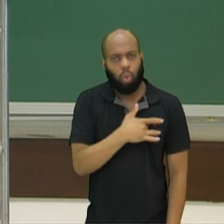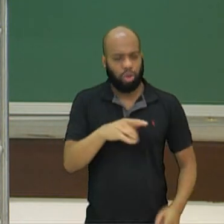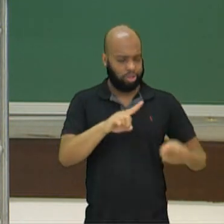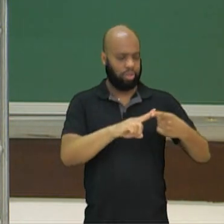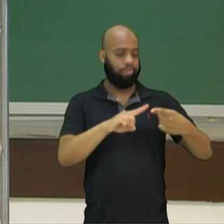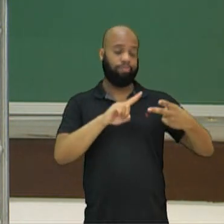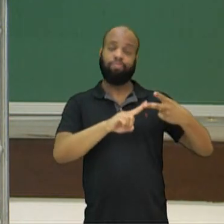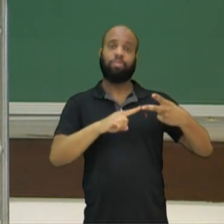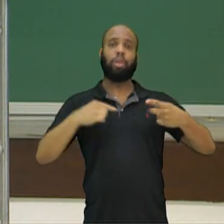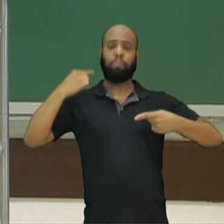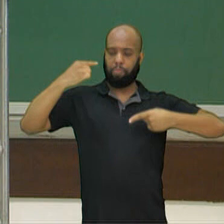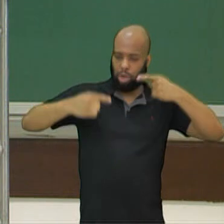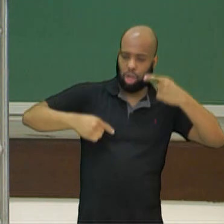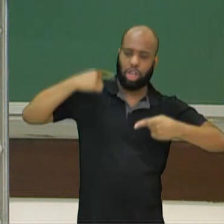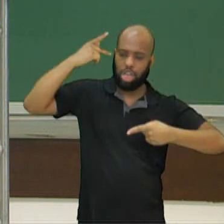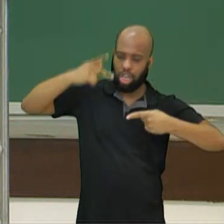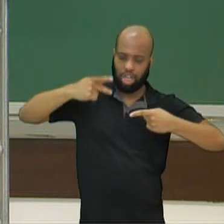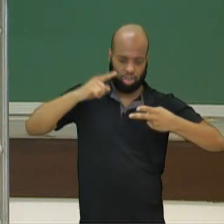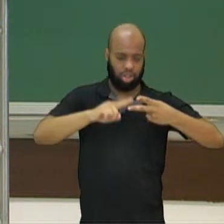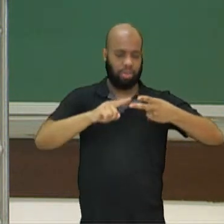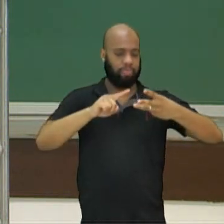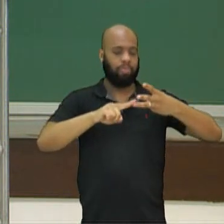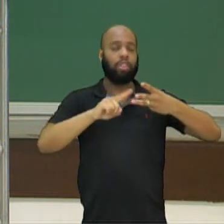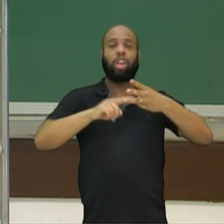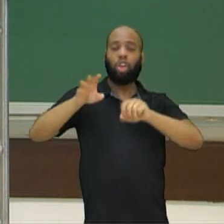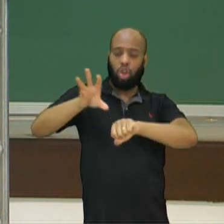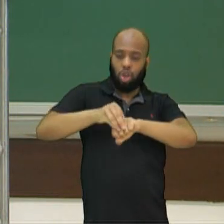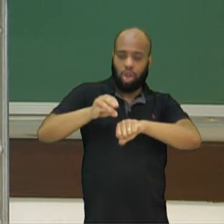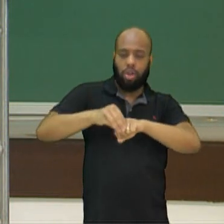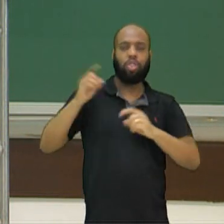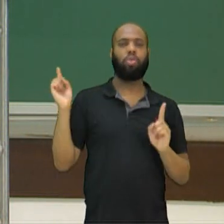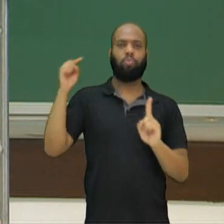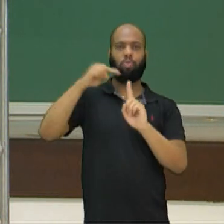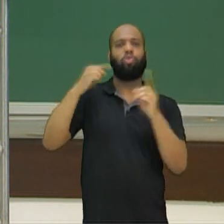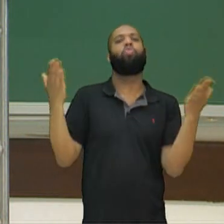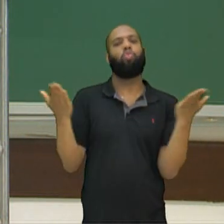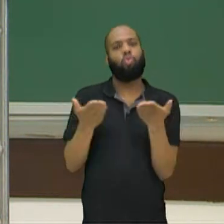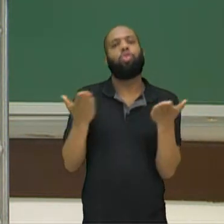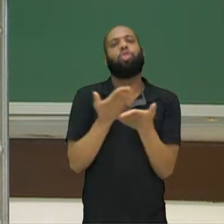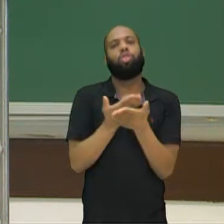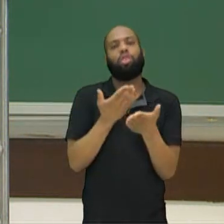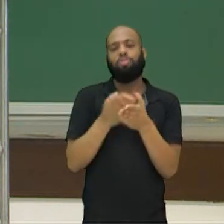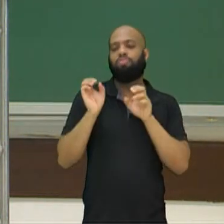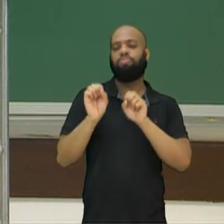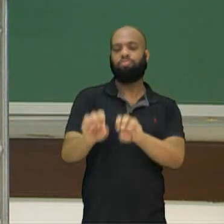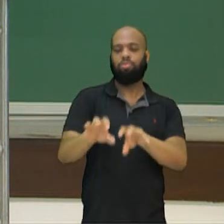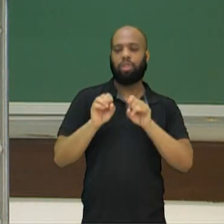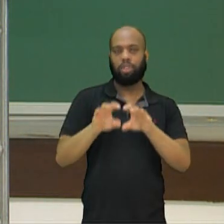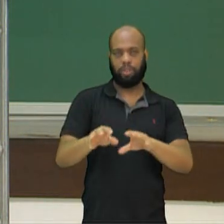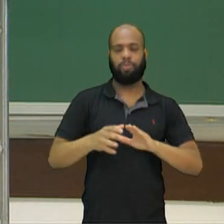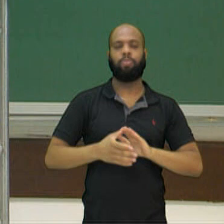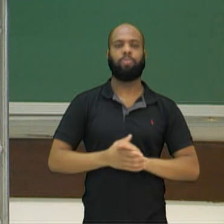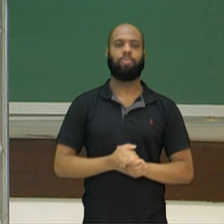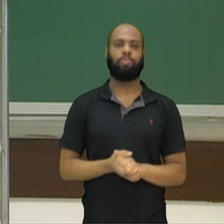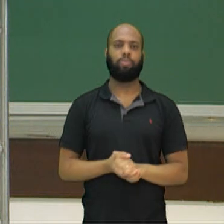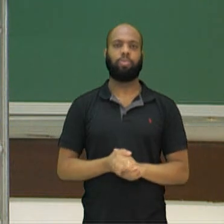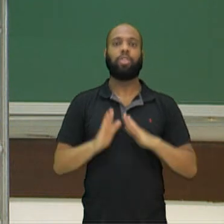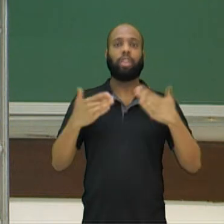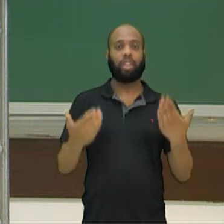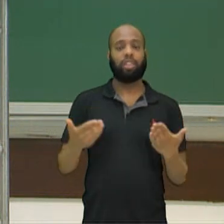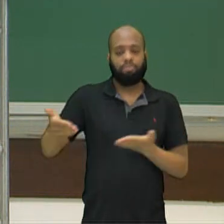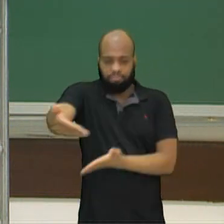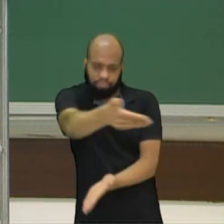da política e principalmente no aspecto do conhecimento, que é o objetivo dessa aula, a educação, a escolaridade. Então é